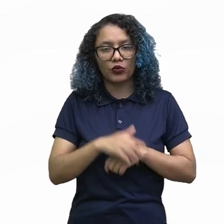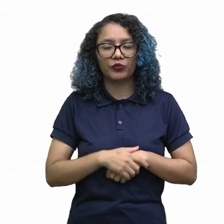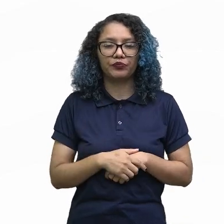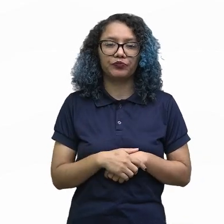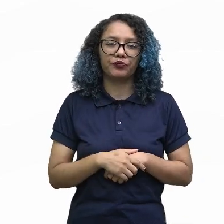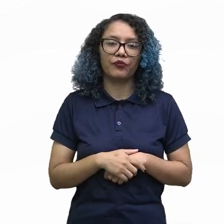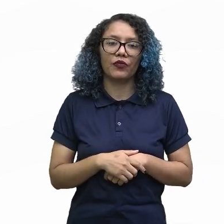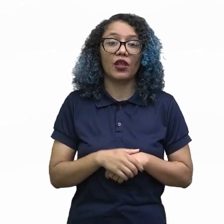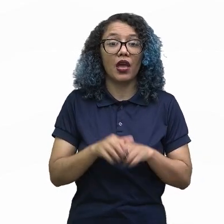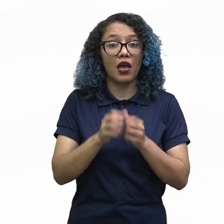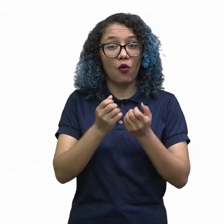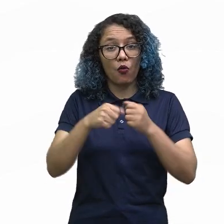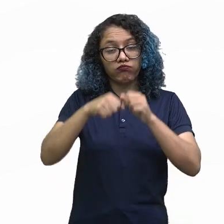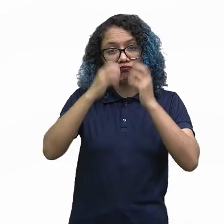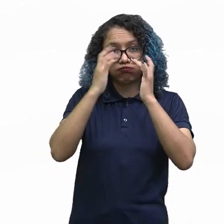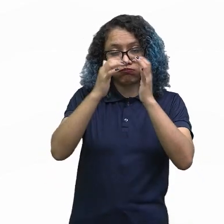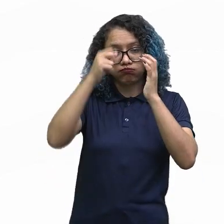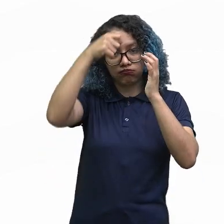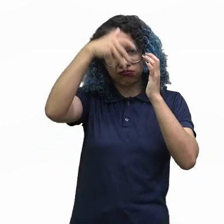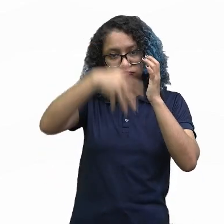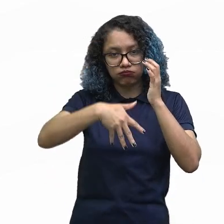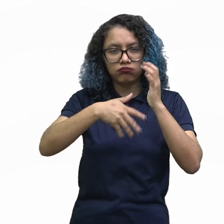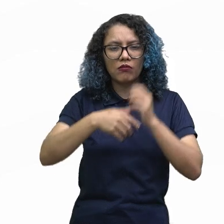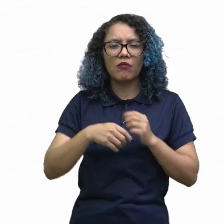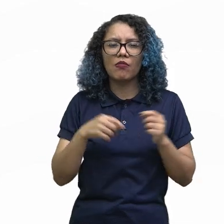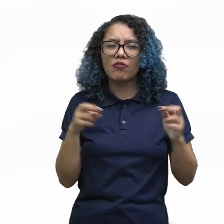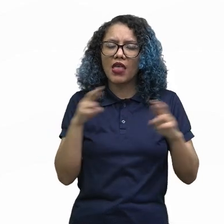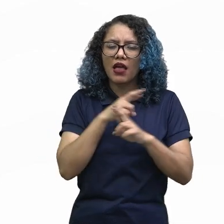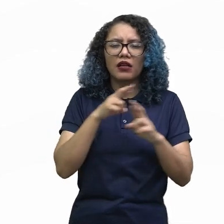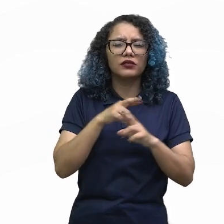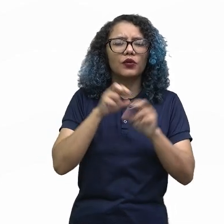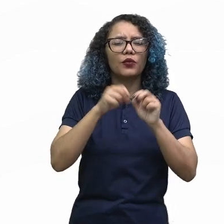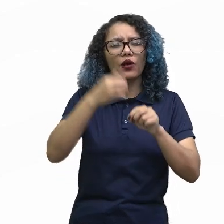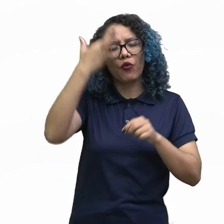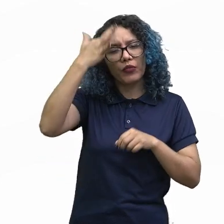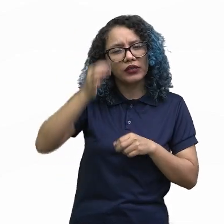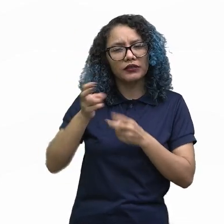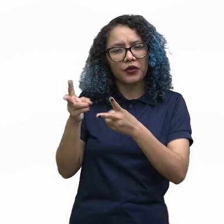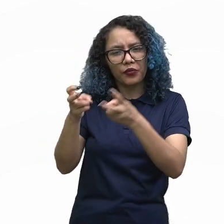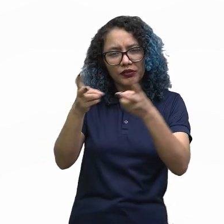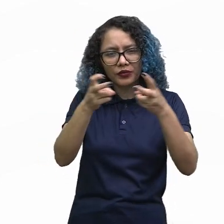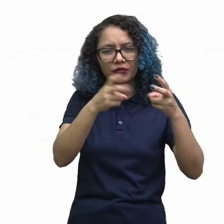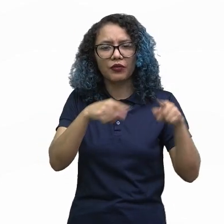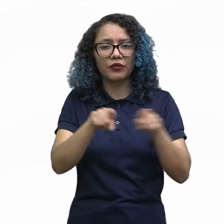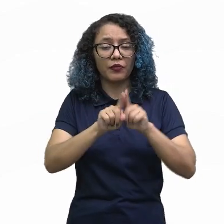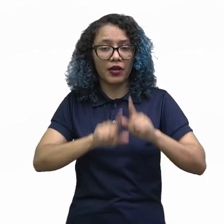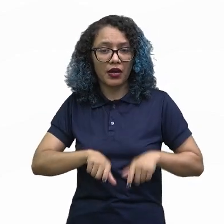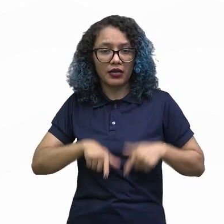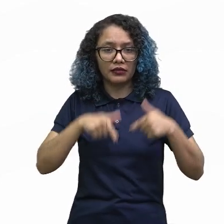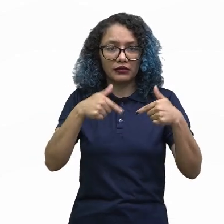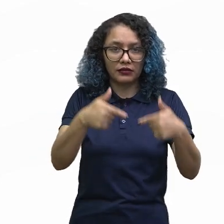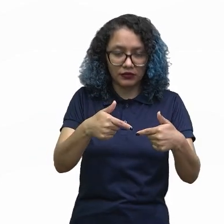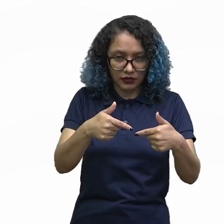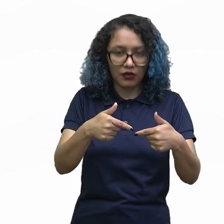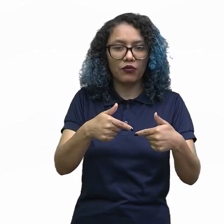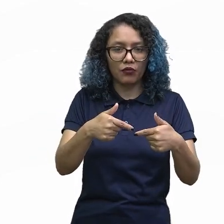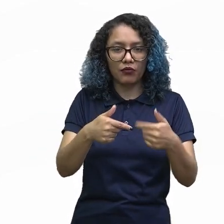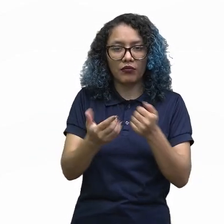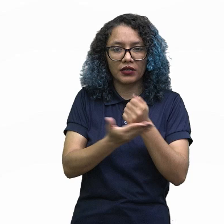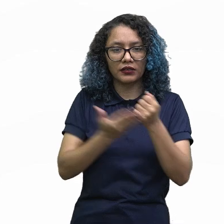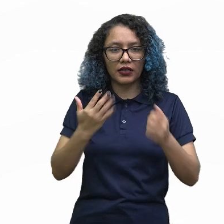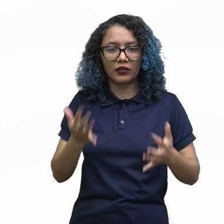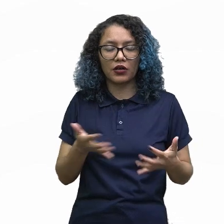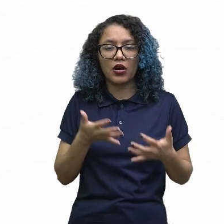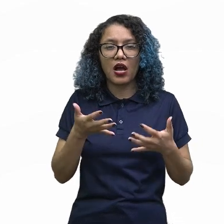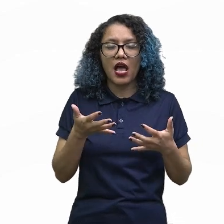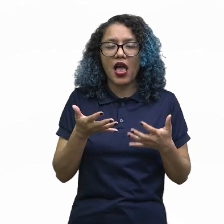a compreensão, a percepção e resposta aos estímulos internos e do ambiente que nos rodeia, né?